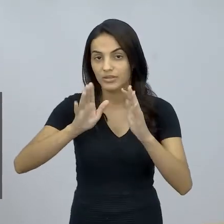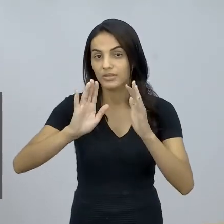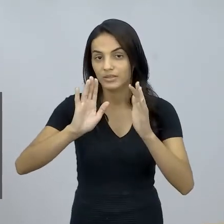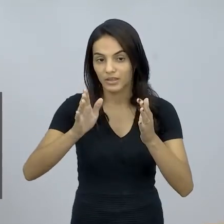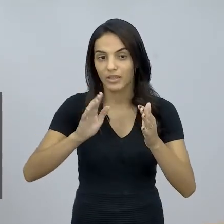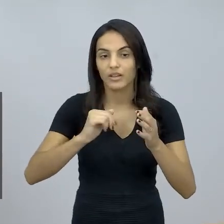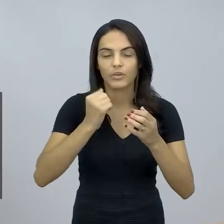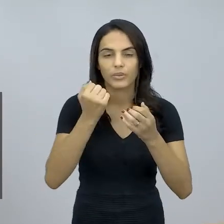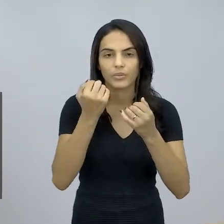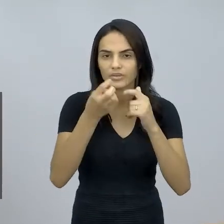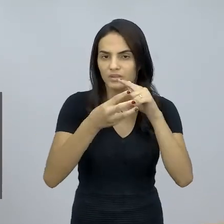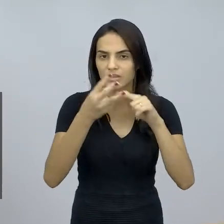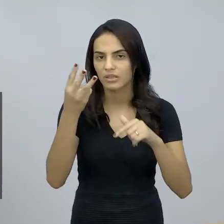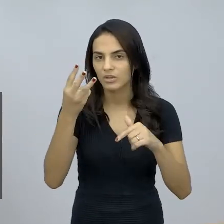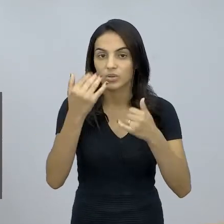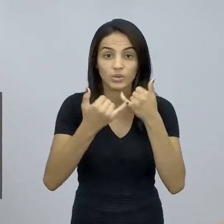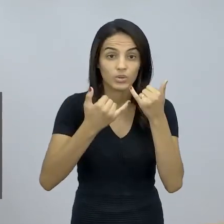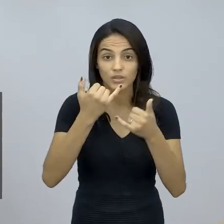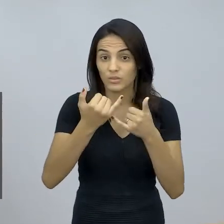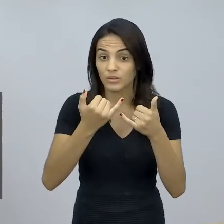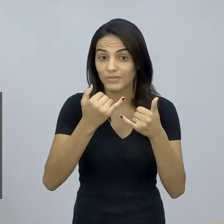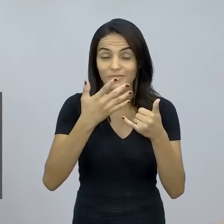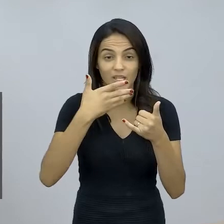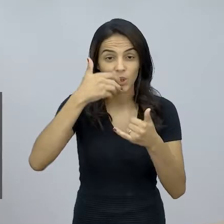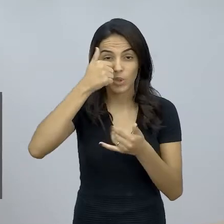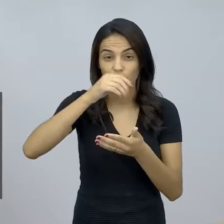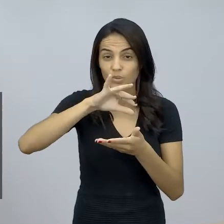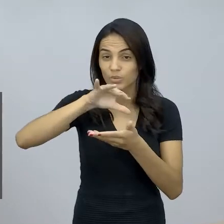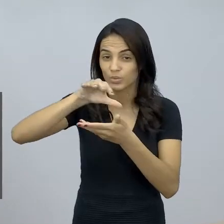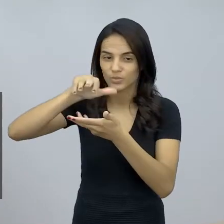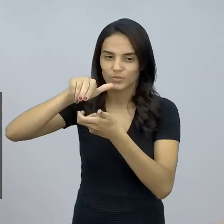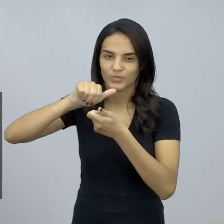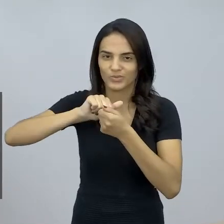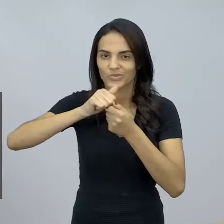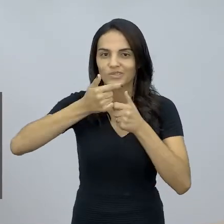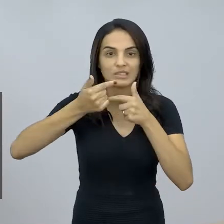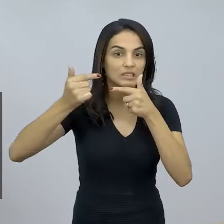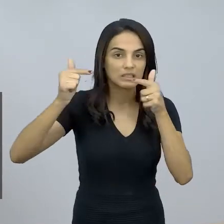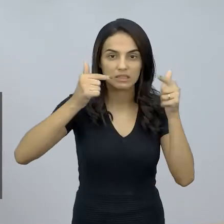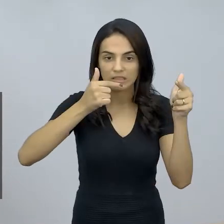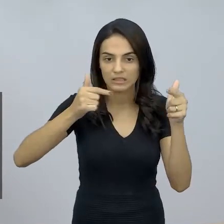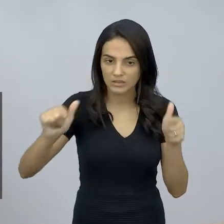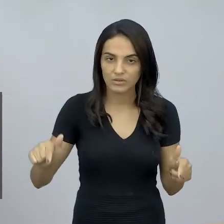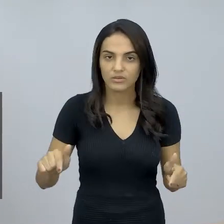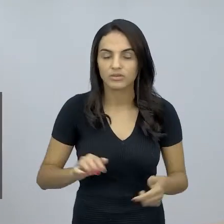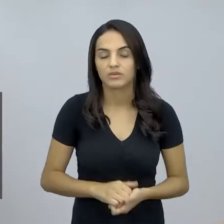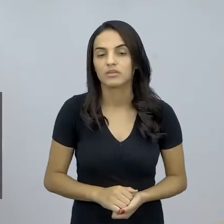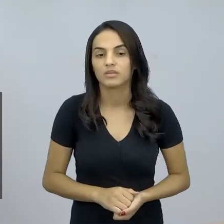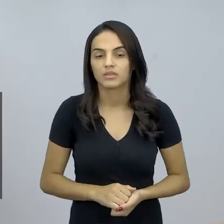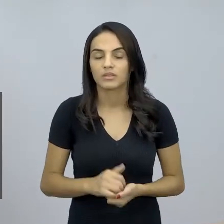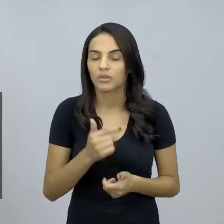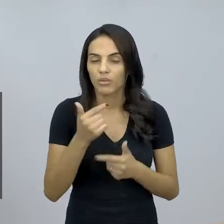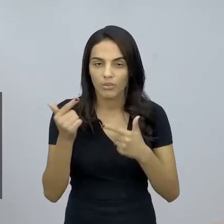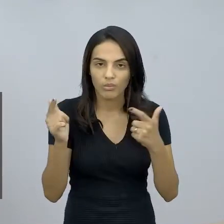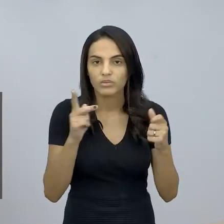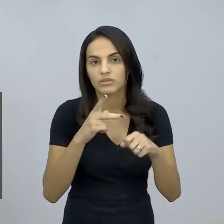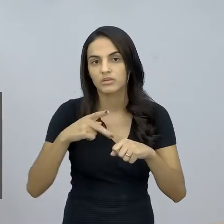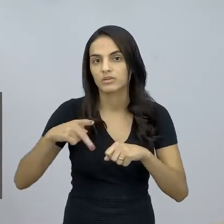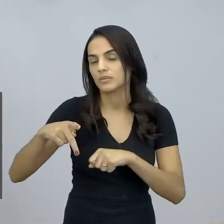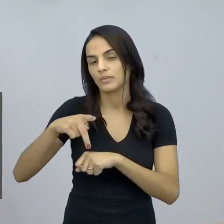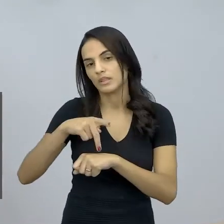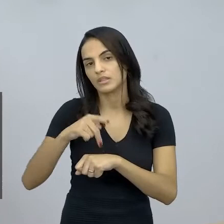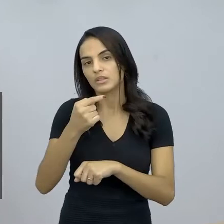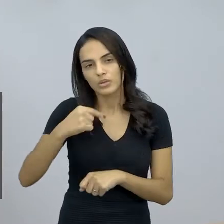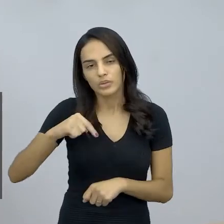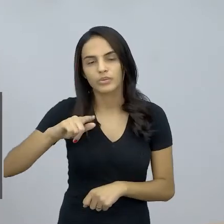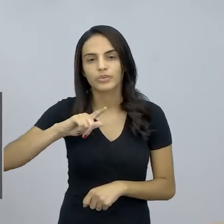2 jogadores, dos melhores jogadores do mundo, quer dizer, jogando com outros cegos de outros países. Nós